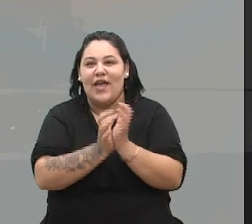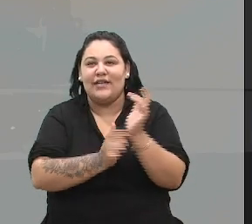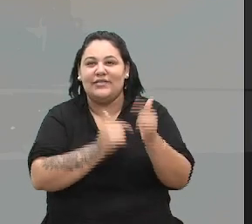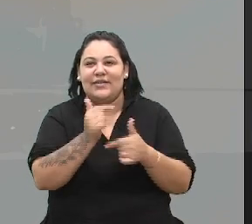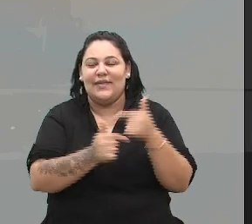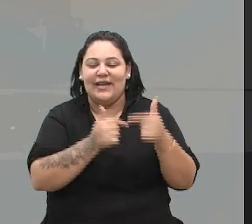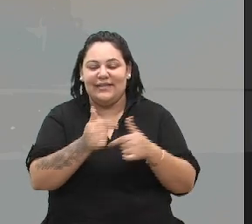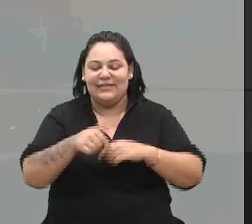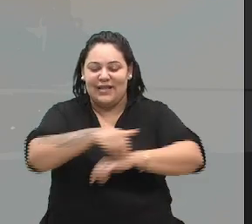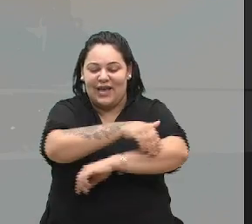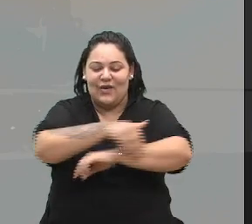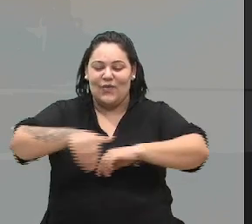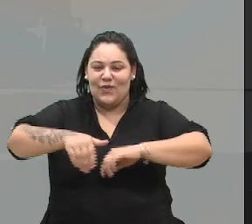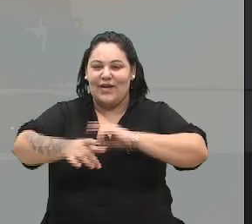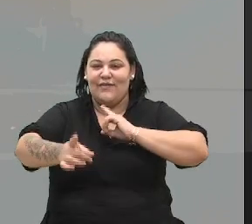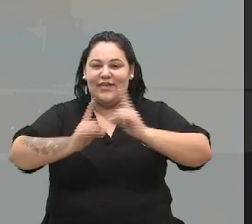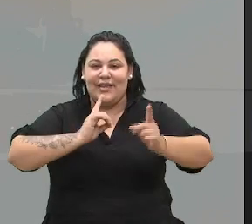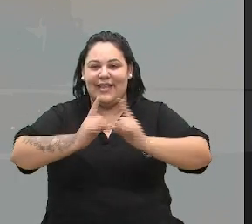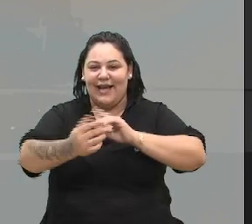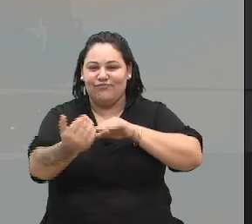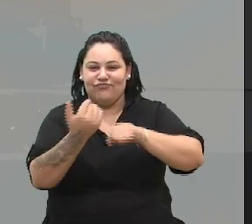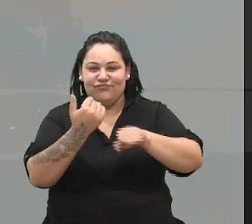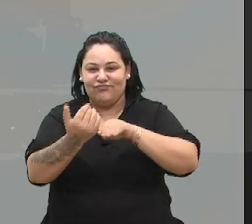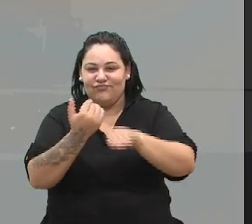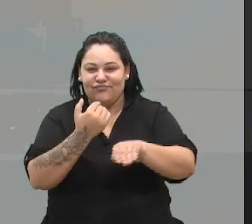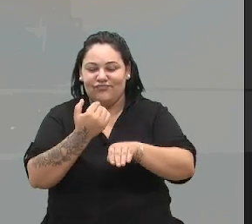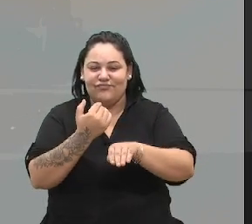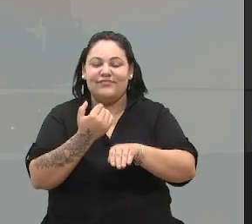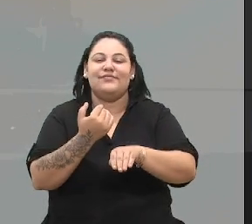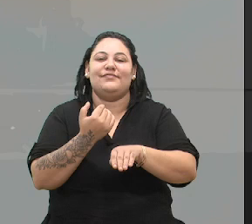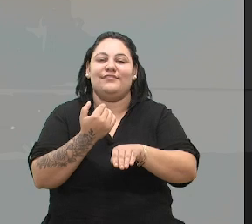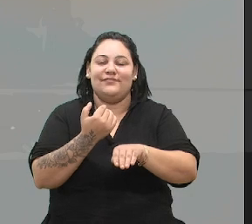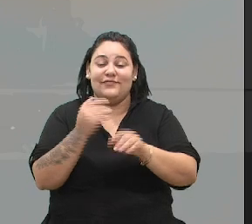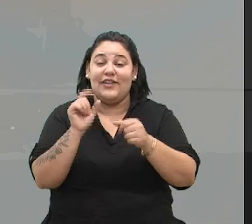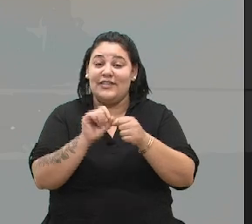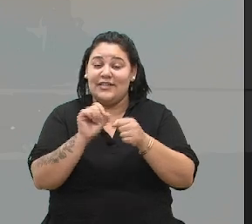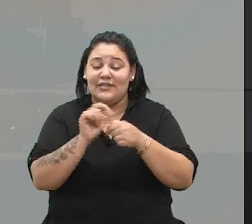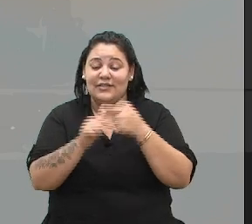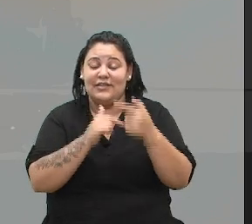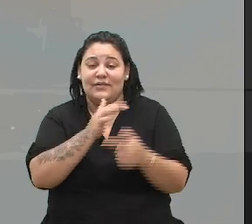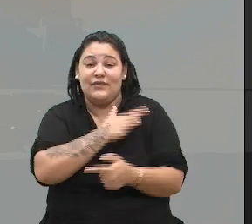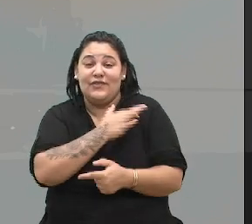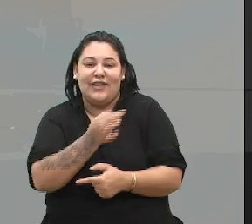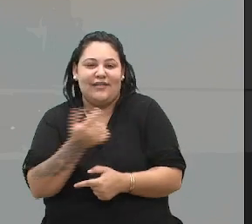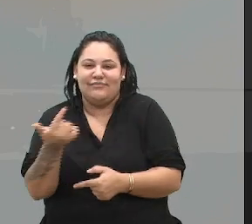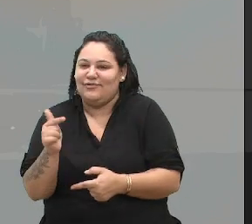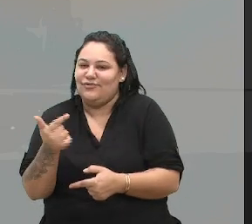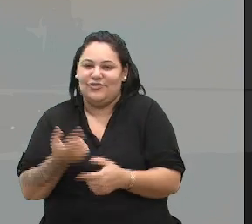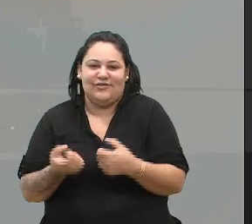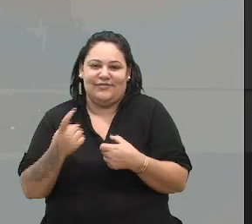Fazenda Souza, através de serviço voluntário, sem pagamento.